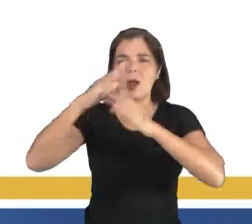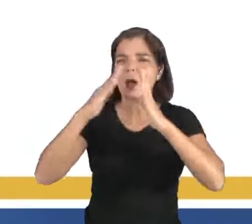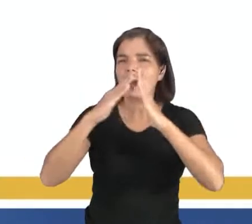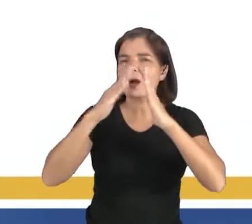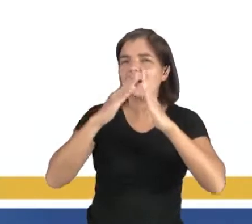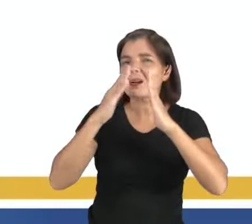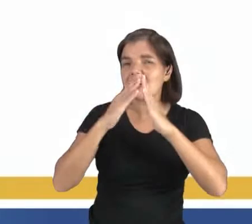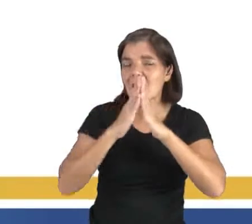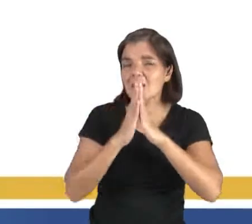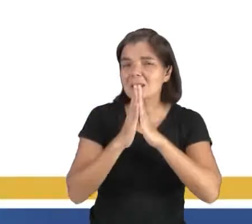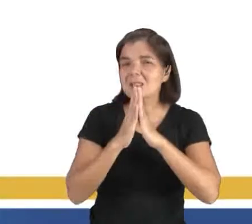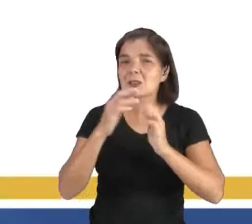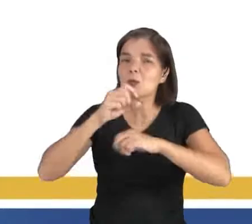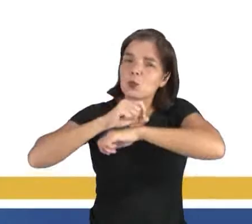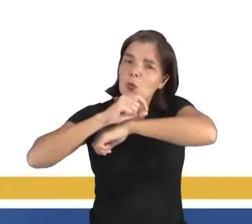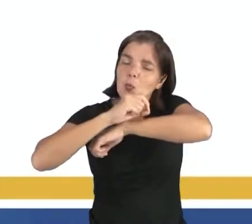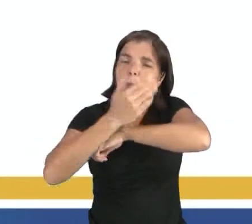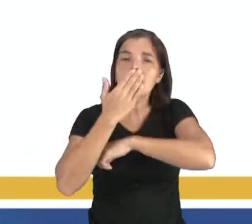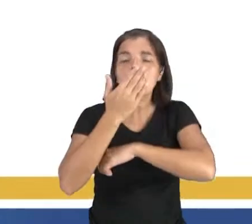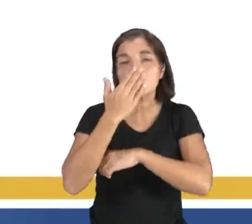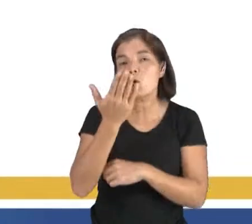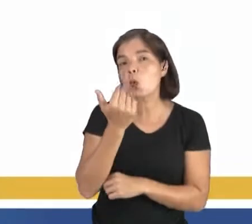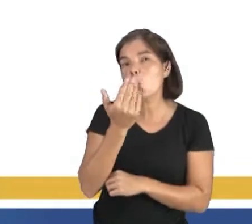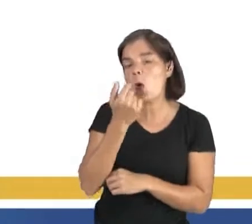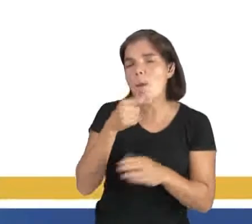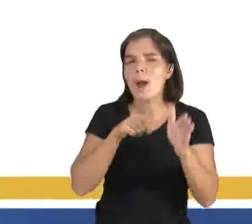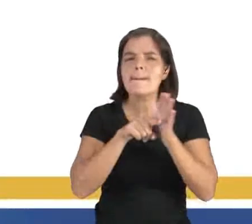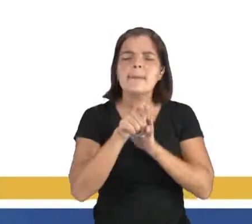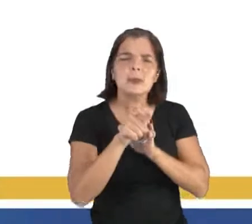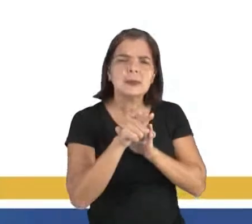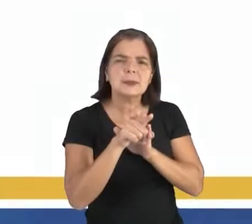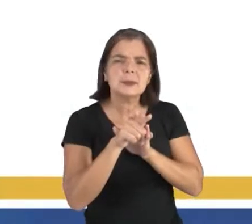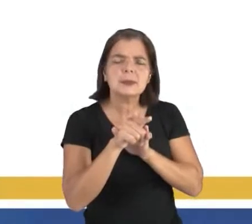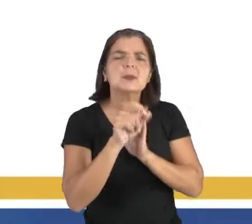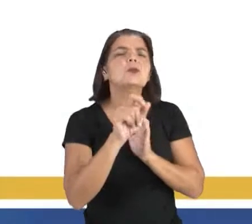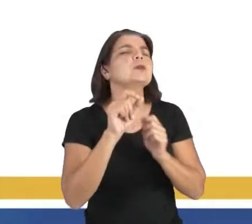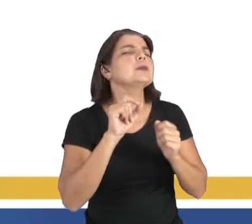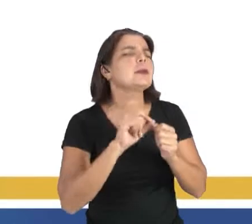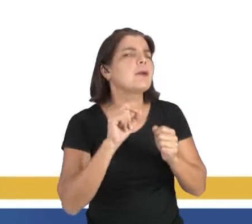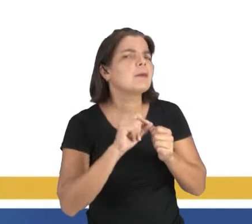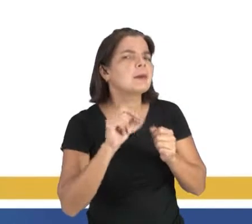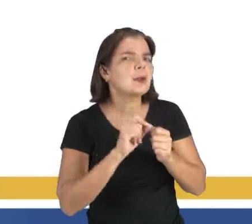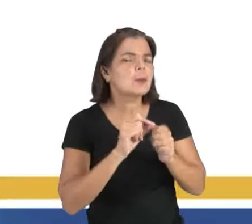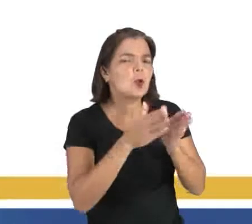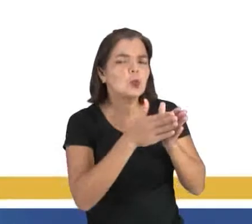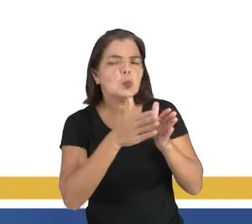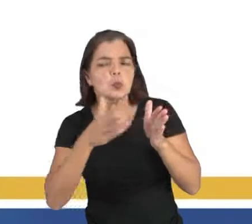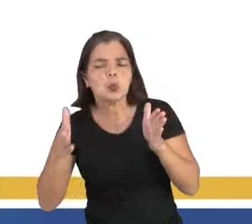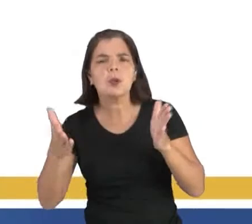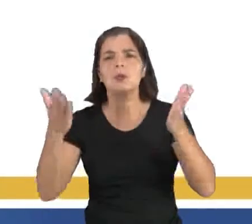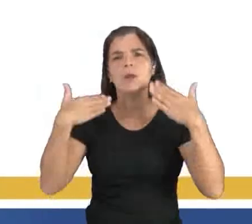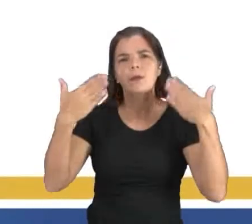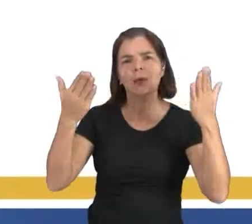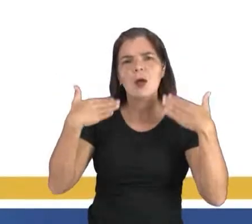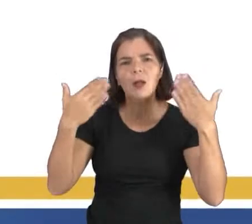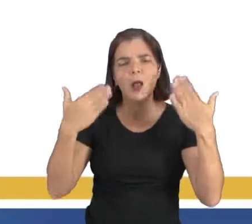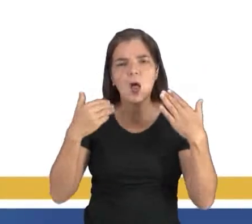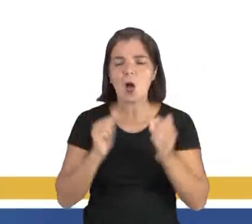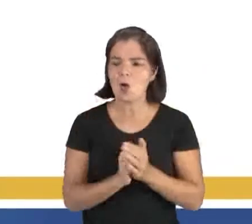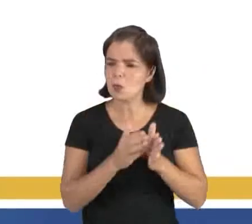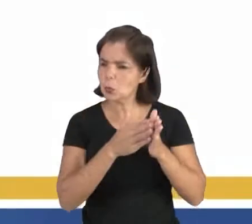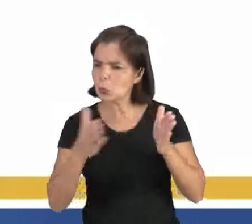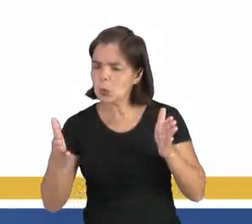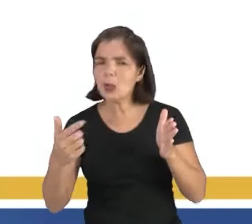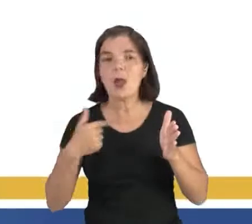pedir que lhe desse o que comer. A formiga então perguntou a ela: "E o que é que você fez durante todo o verão?" "Durante o